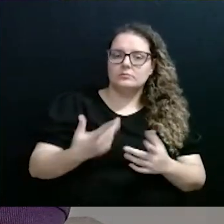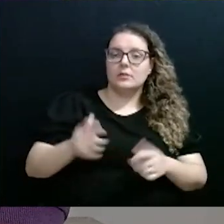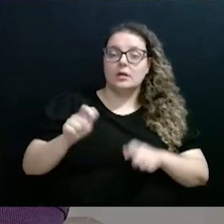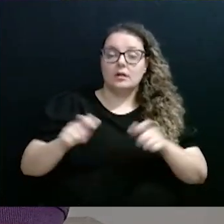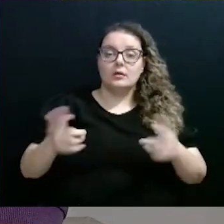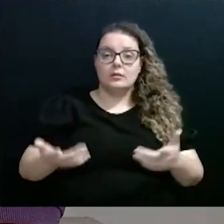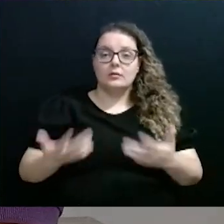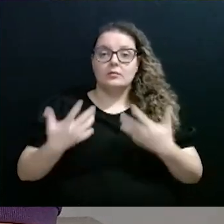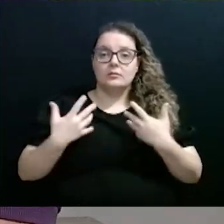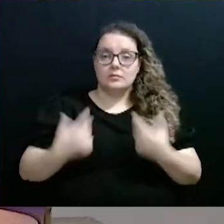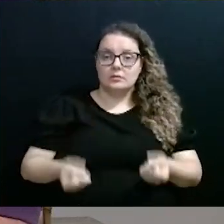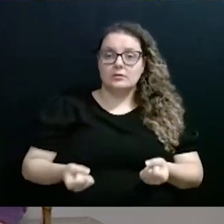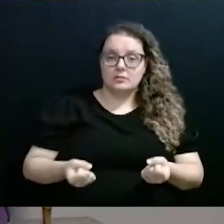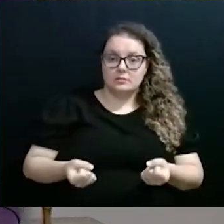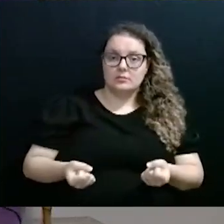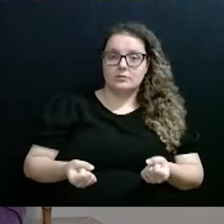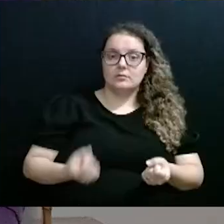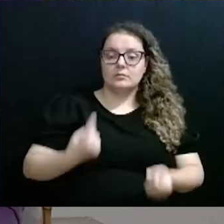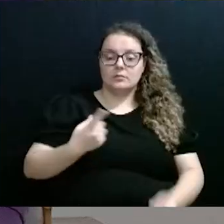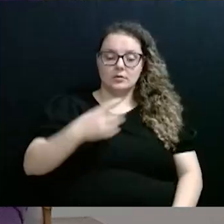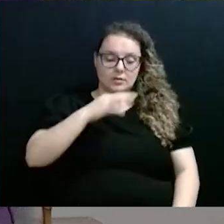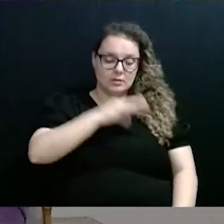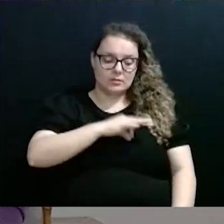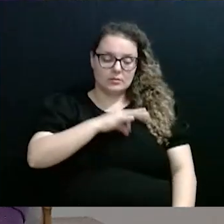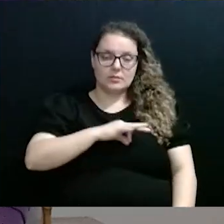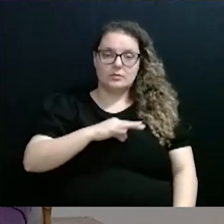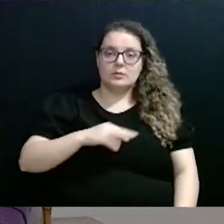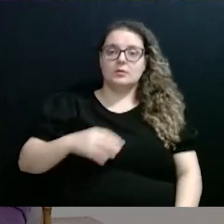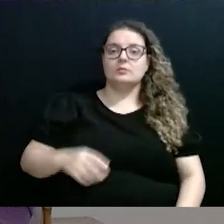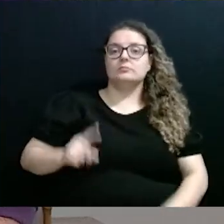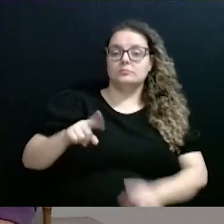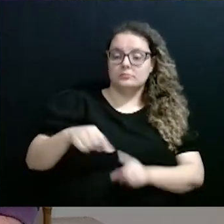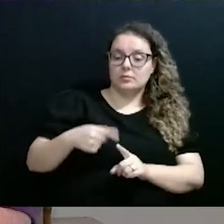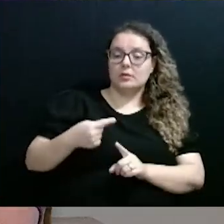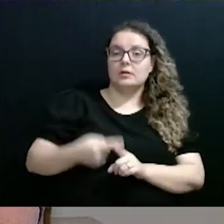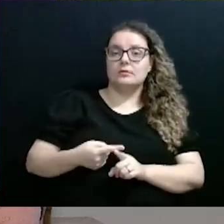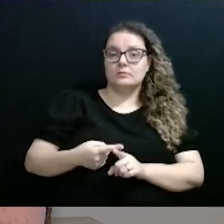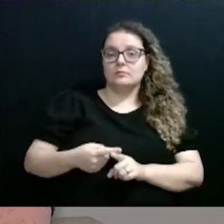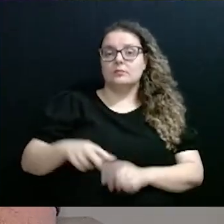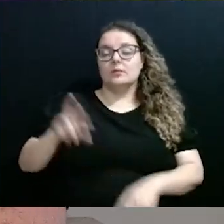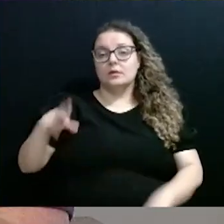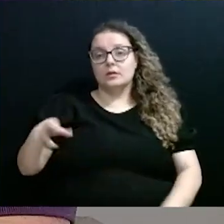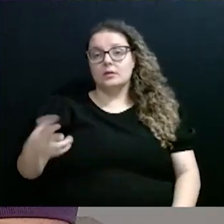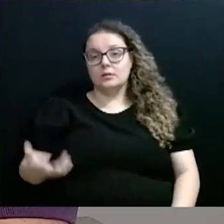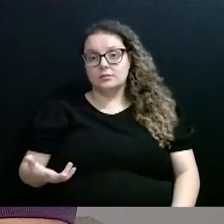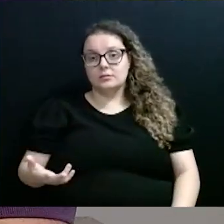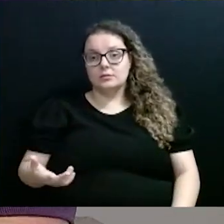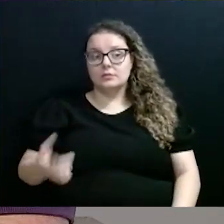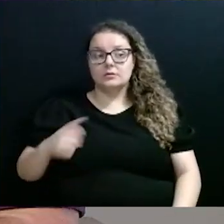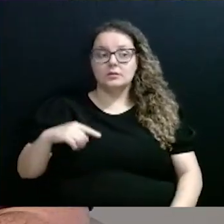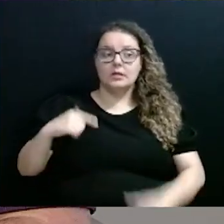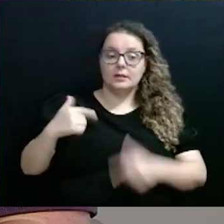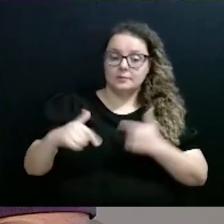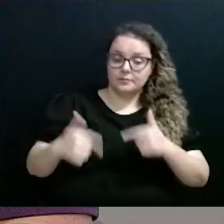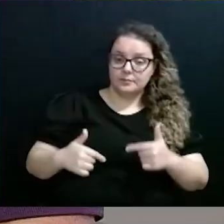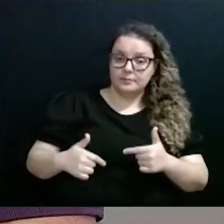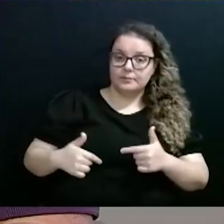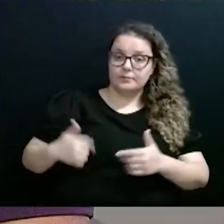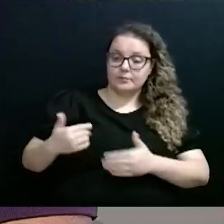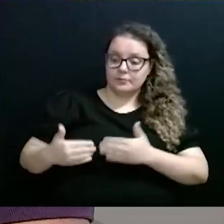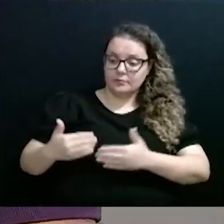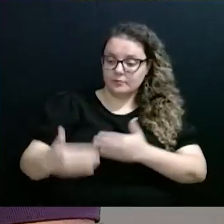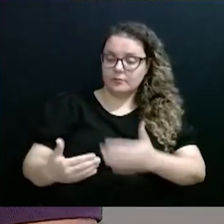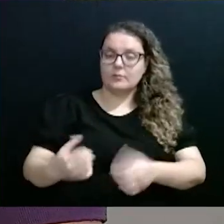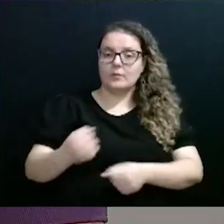pessoas vão receber um salário mínimo adicional em função de terem trabalhado ao longo do ano, e